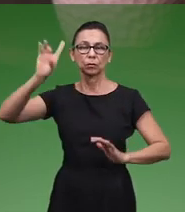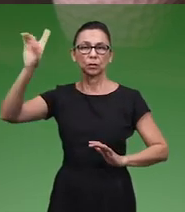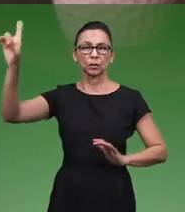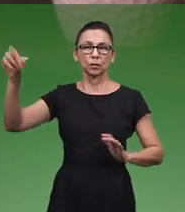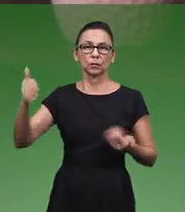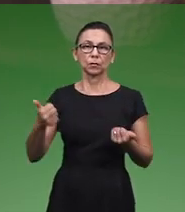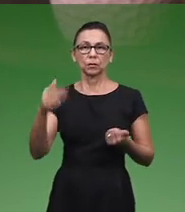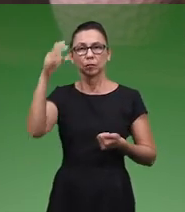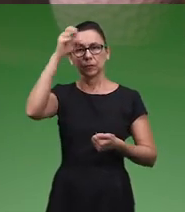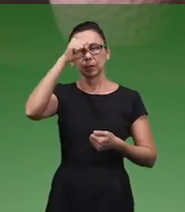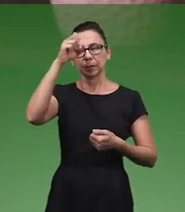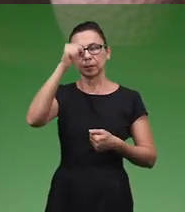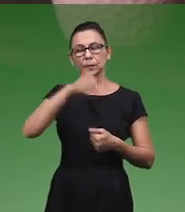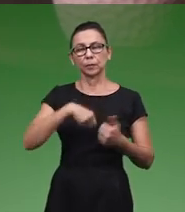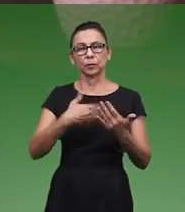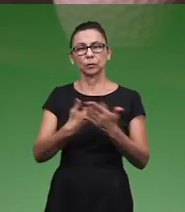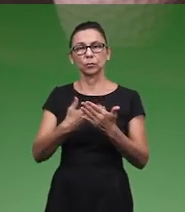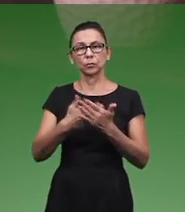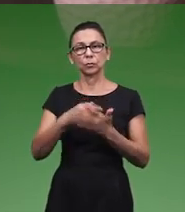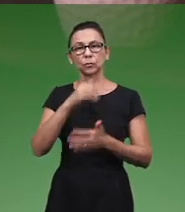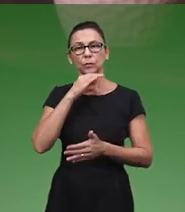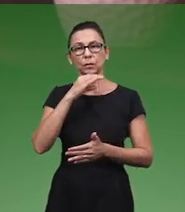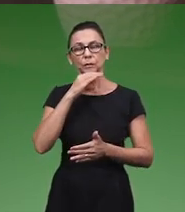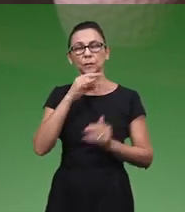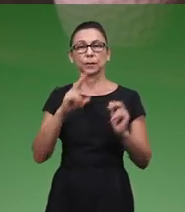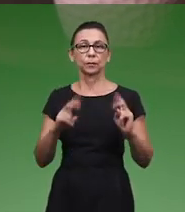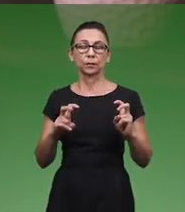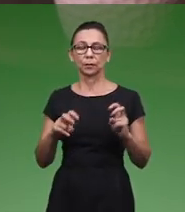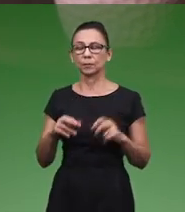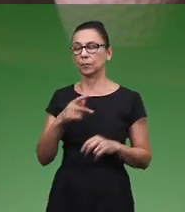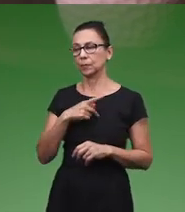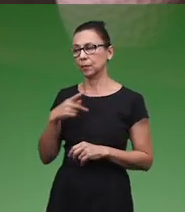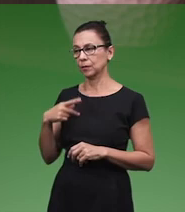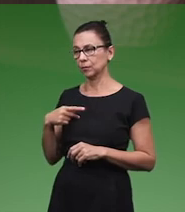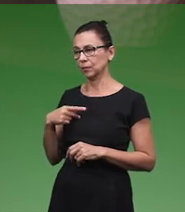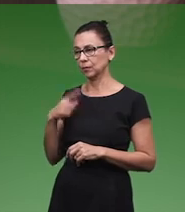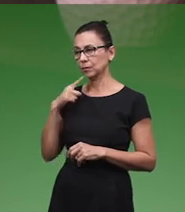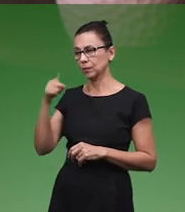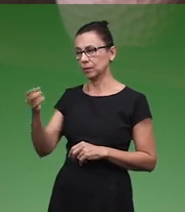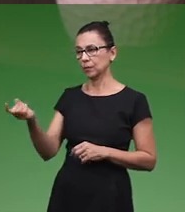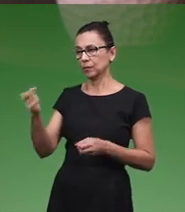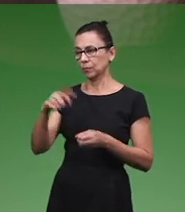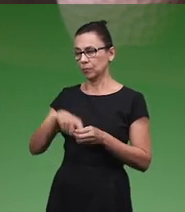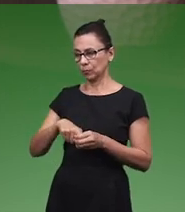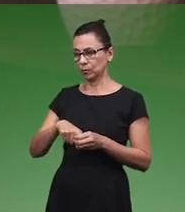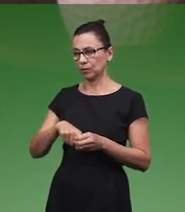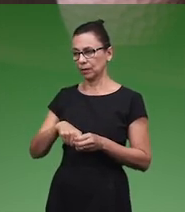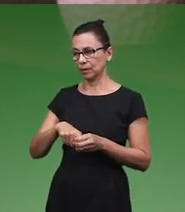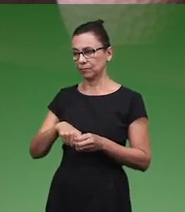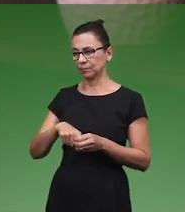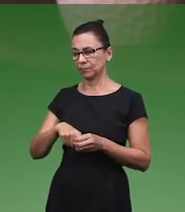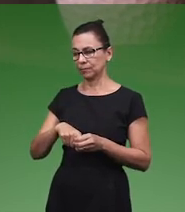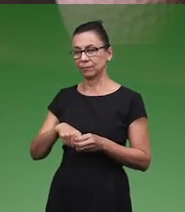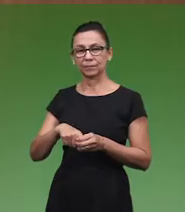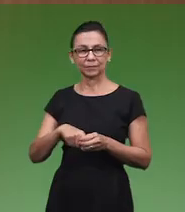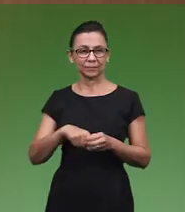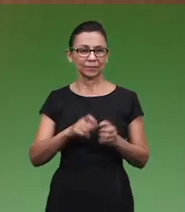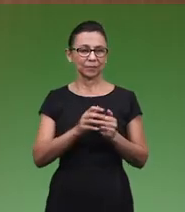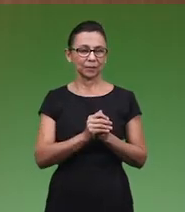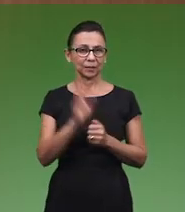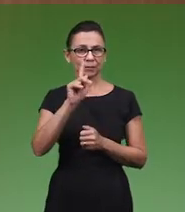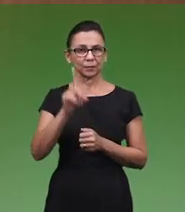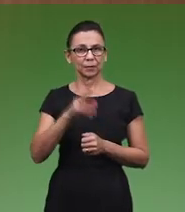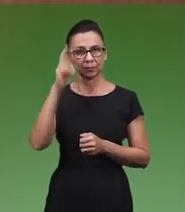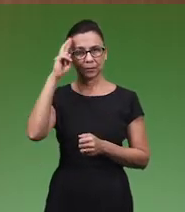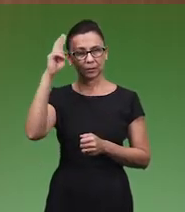através do estudo e do conhecimento desse tema. Pastor Antônio Carlos, semana que vem, se Deus quiser, estaremos juntos mais uma vez aqui. Amém.